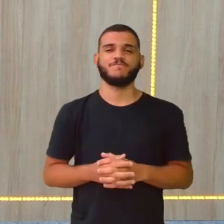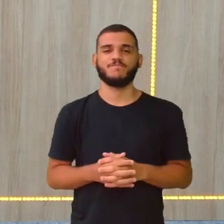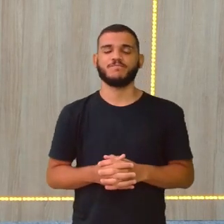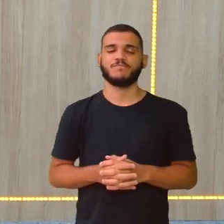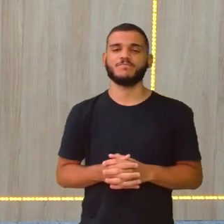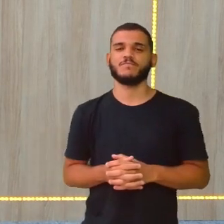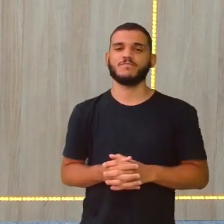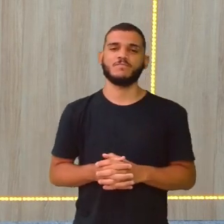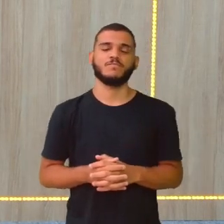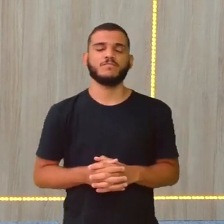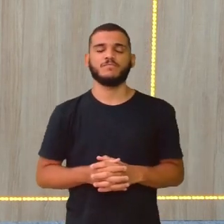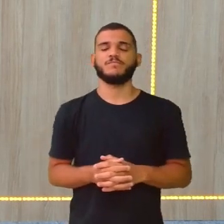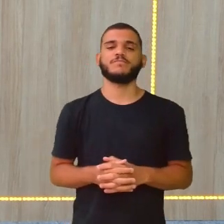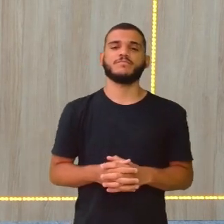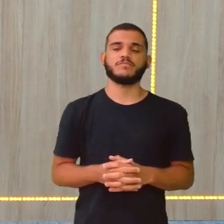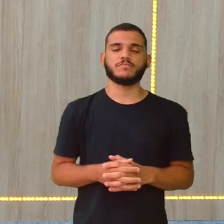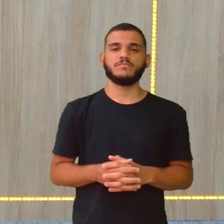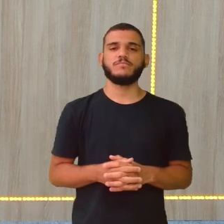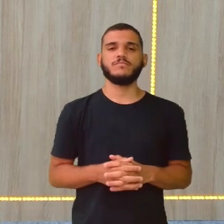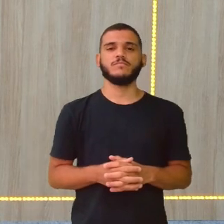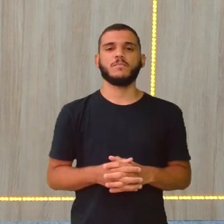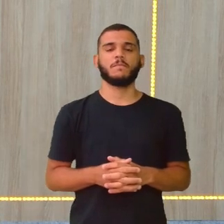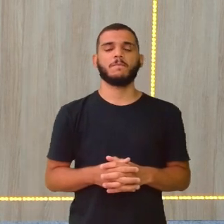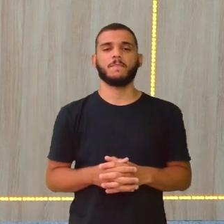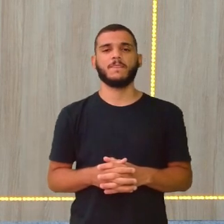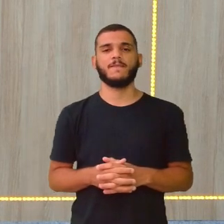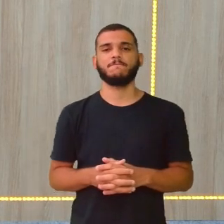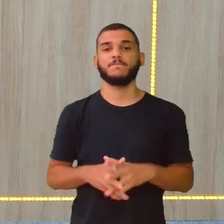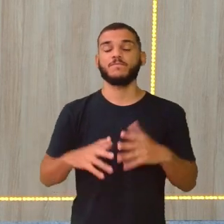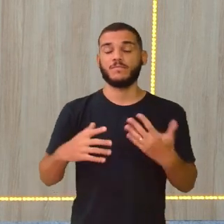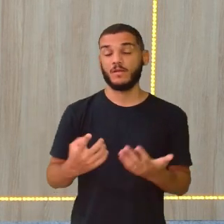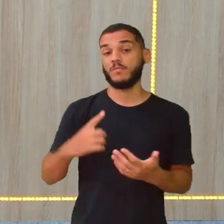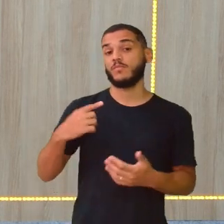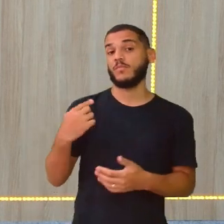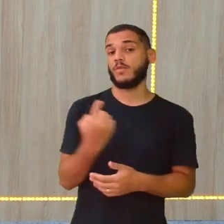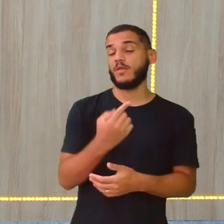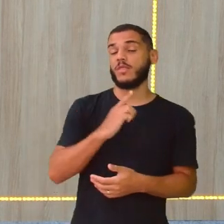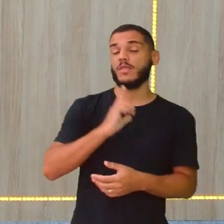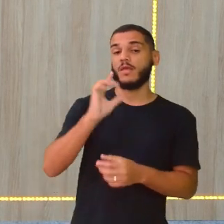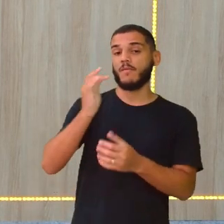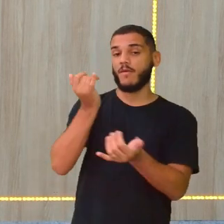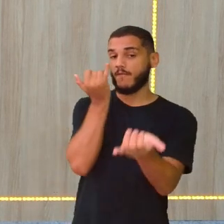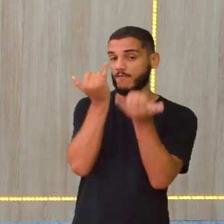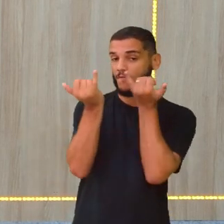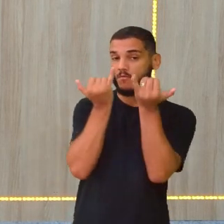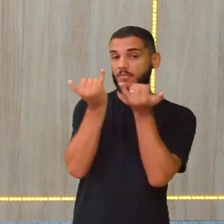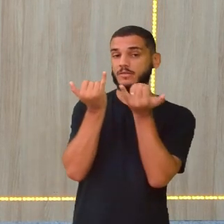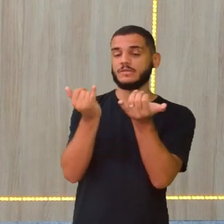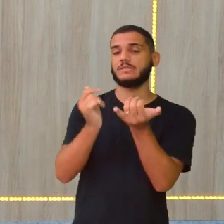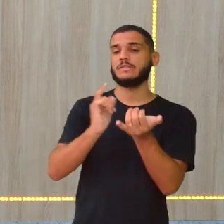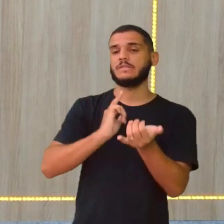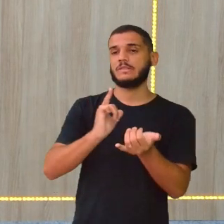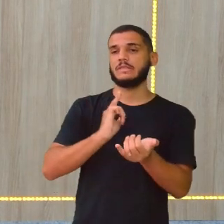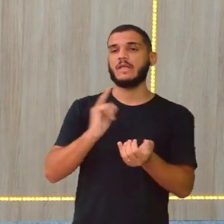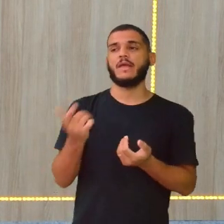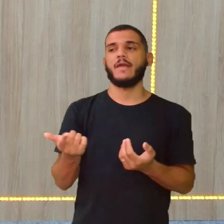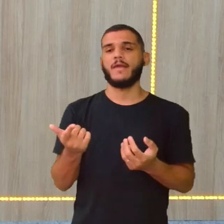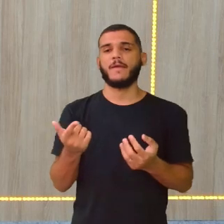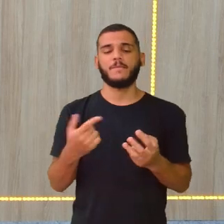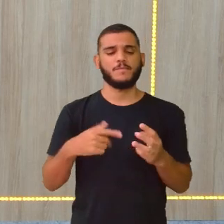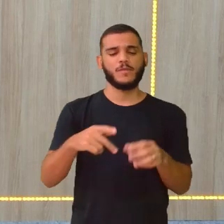né? Teológicos, né? Nós temos essa informação de que eles vieram da